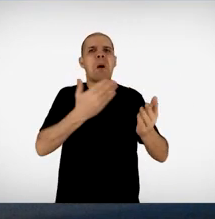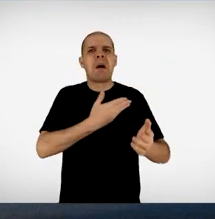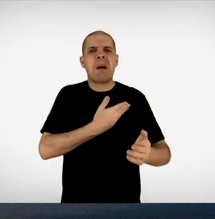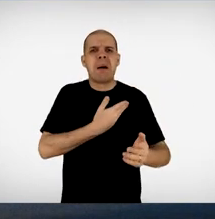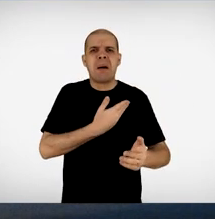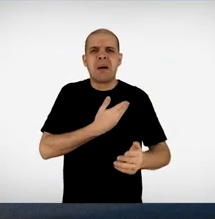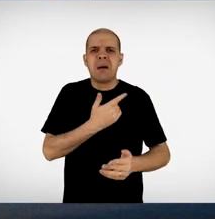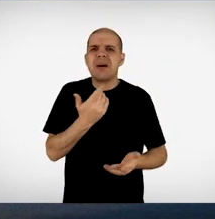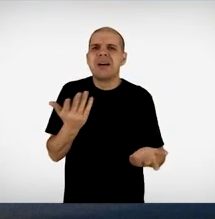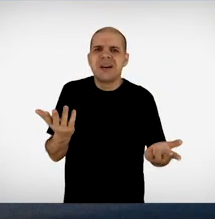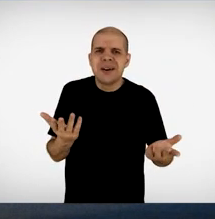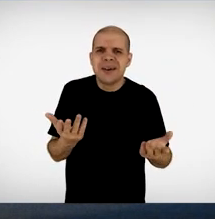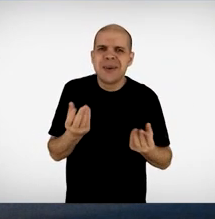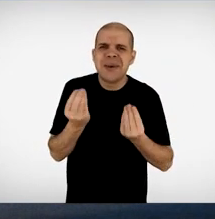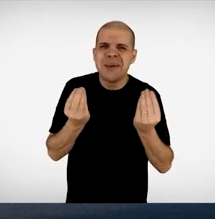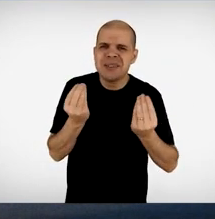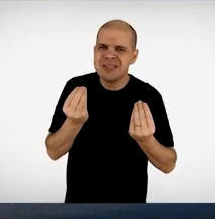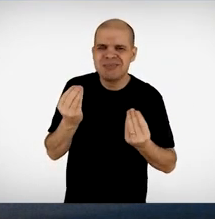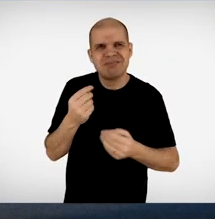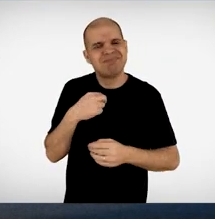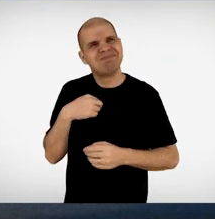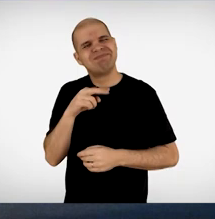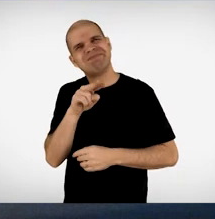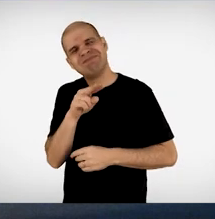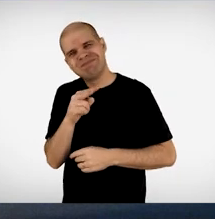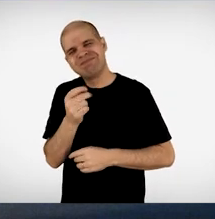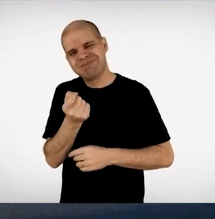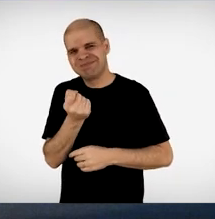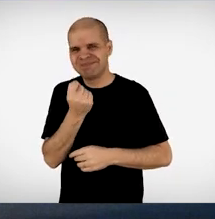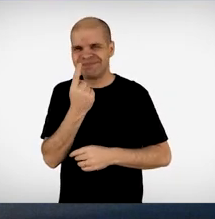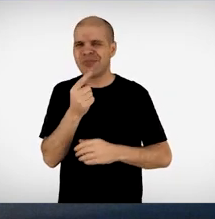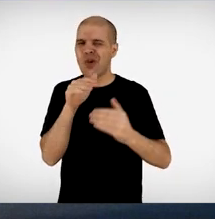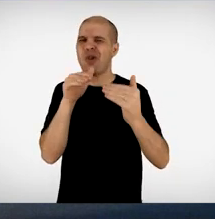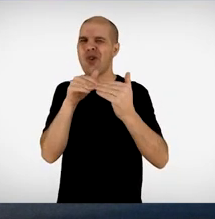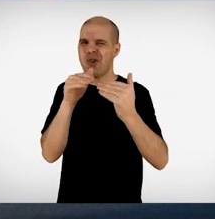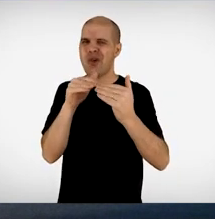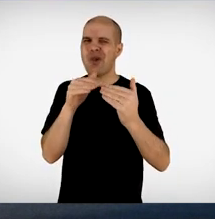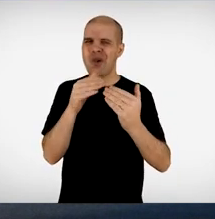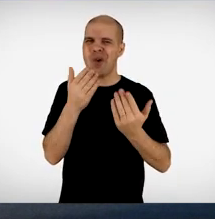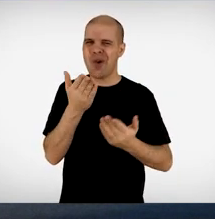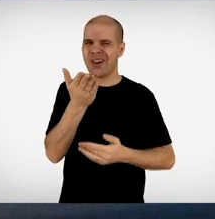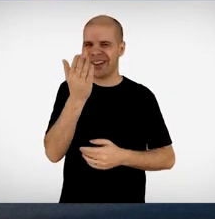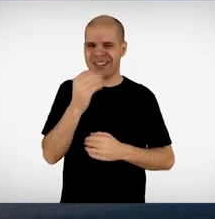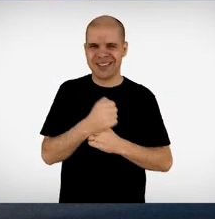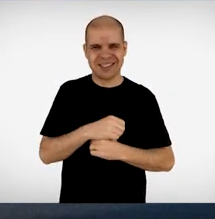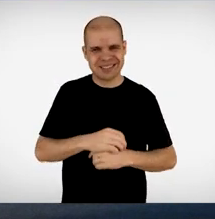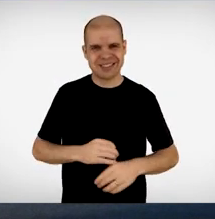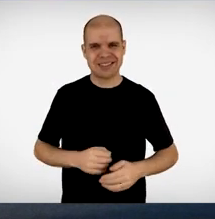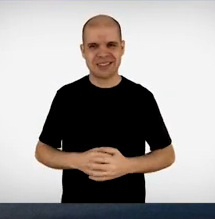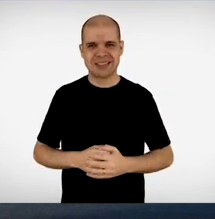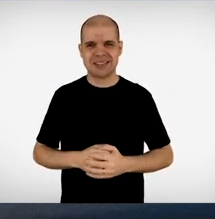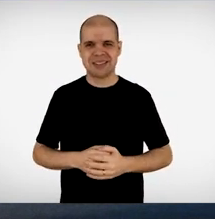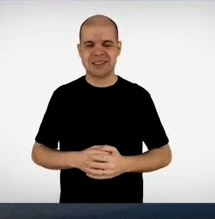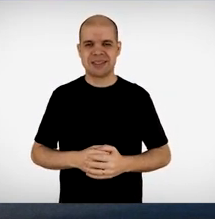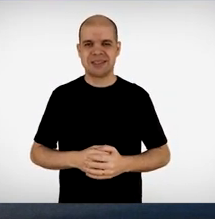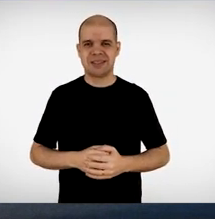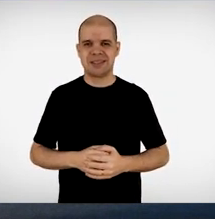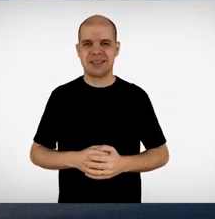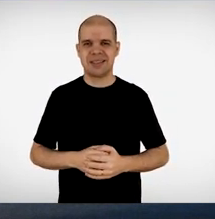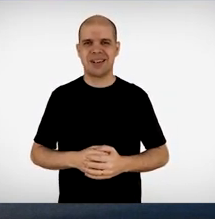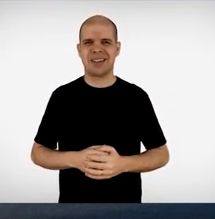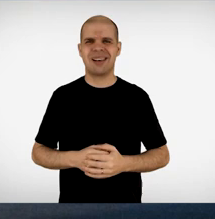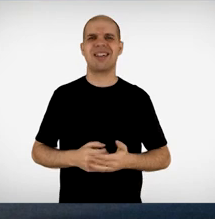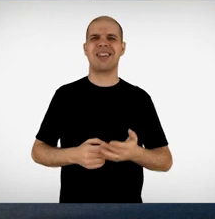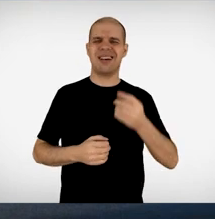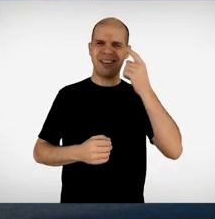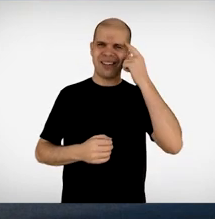começou a namorar e a amiga não, né? Mas concordo com você. Quase coloca